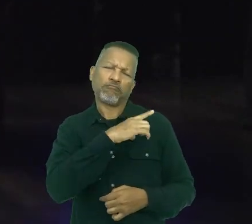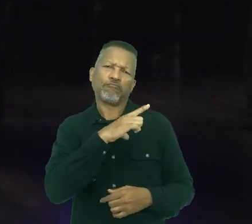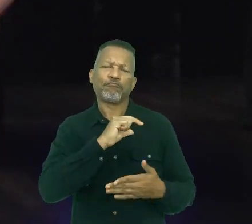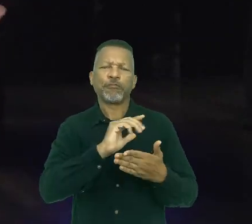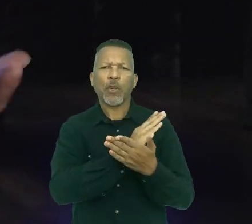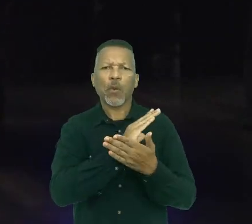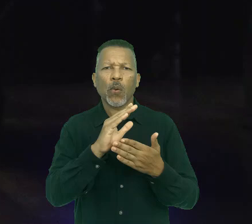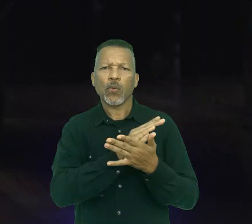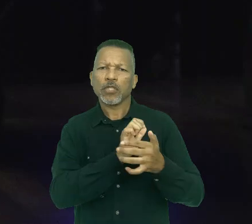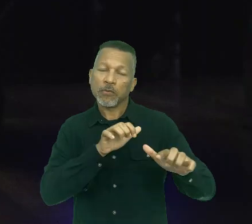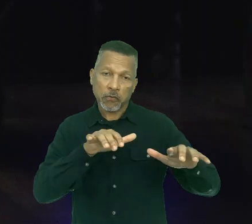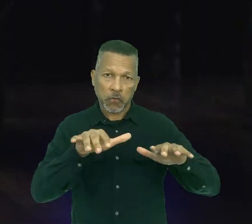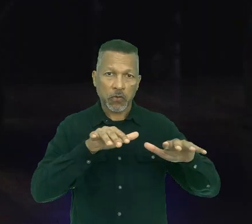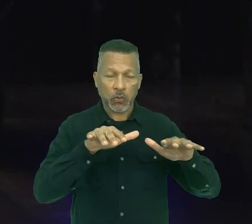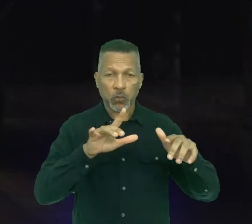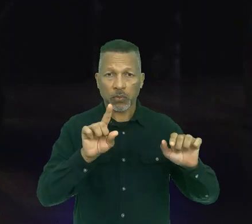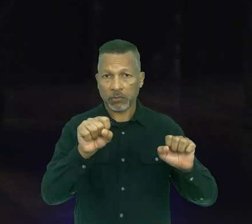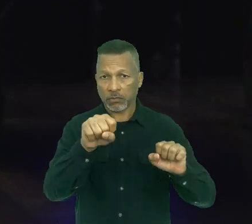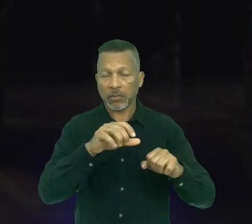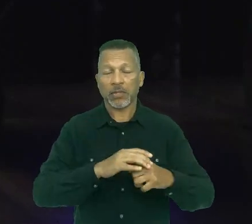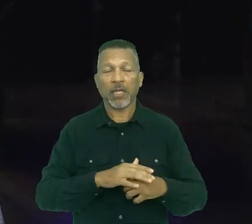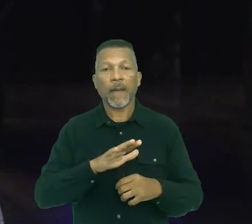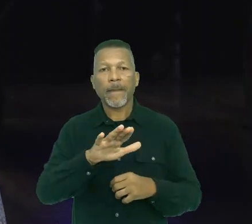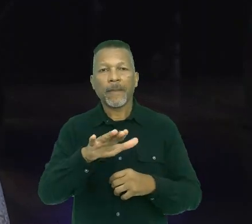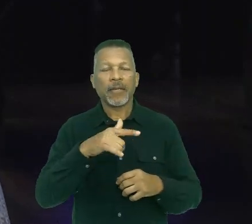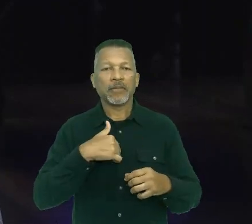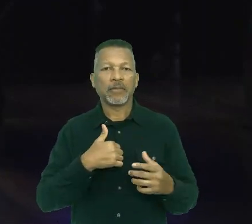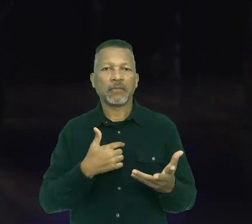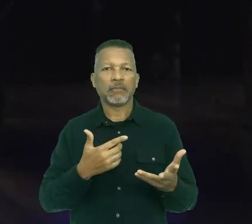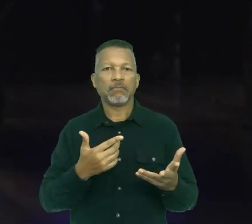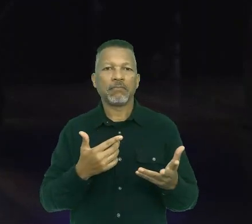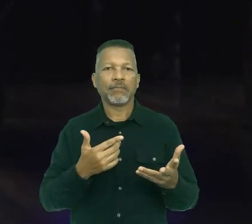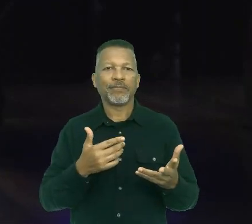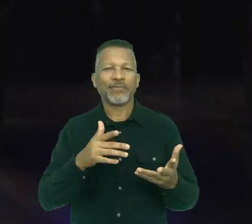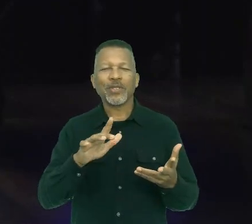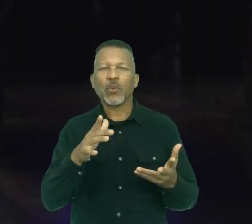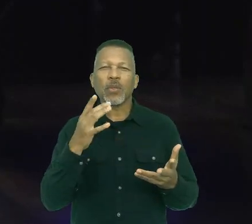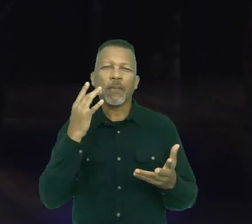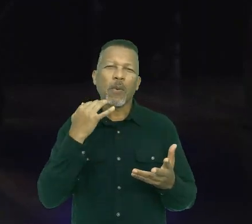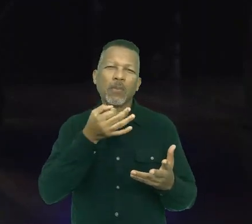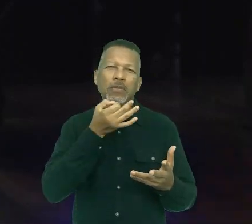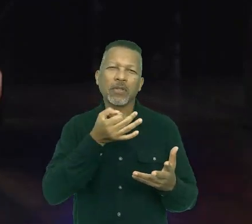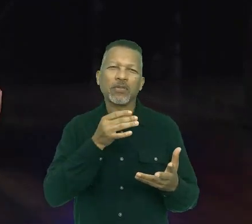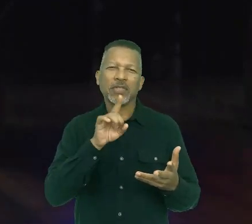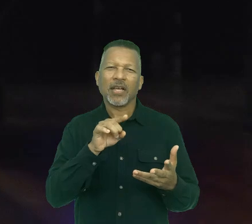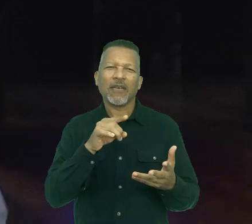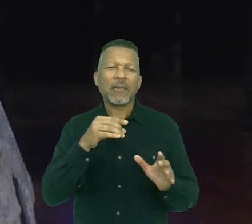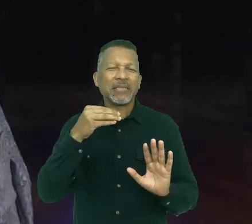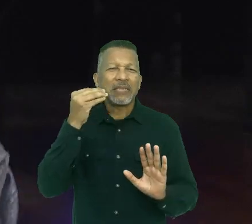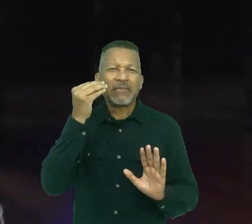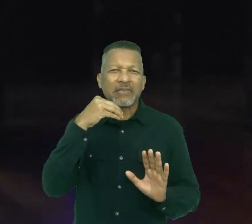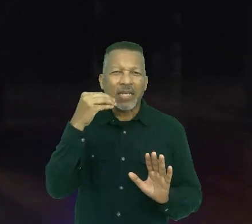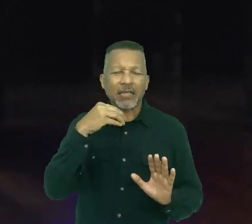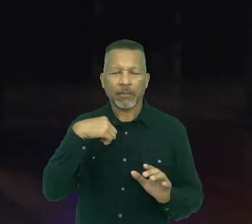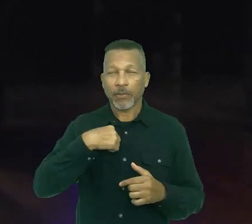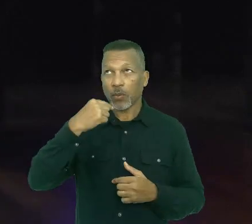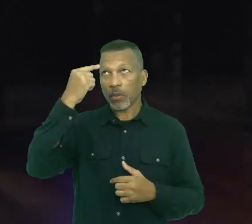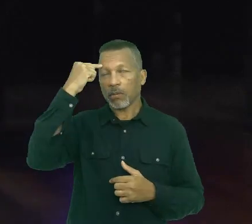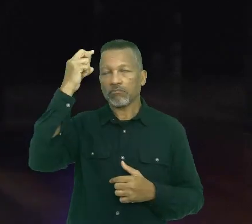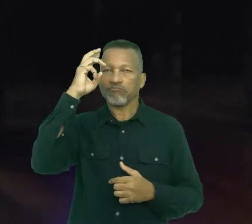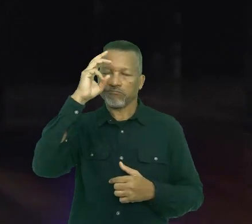as manifestações, mas acho que estava enfraquecendo pela minha